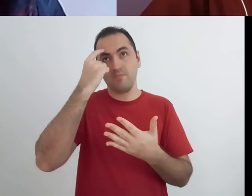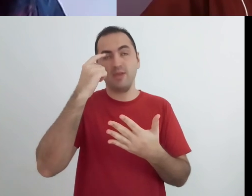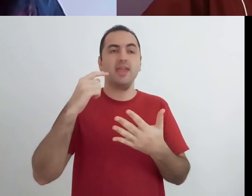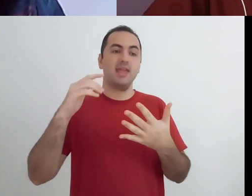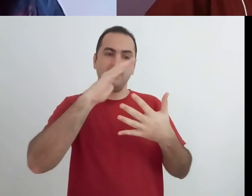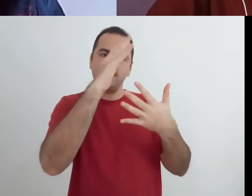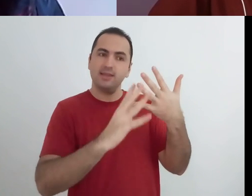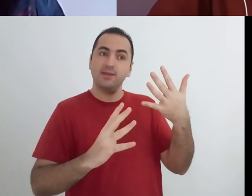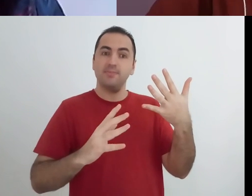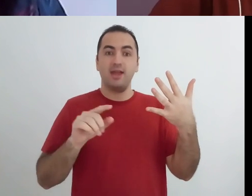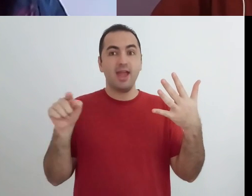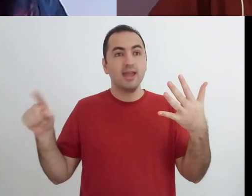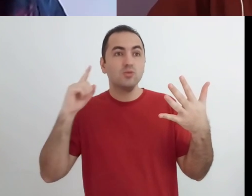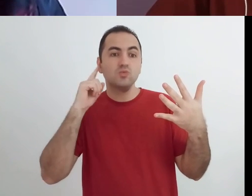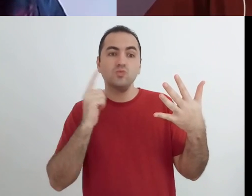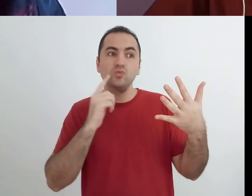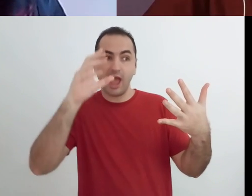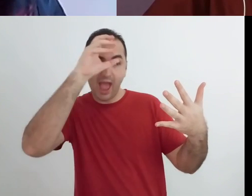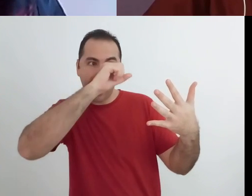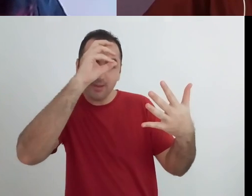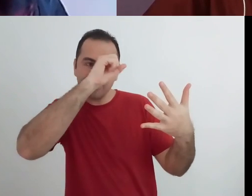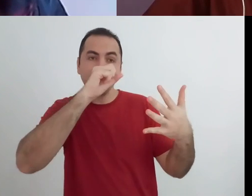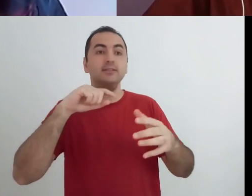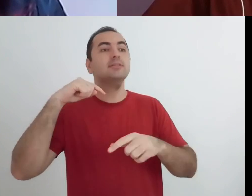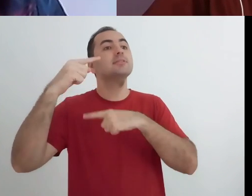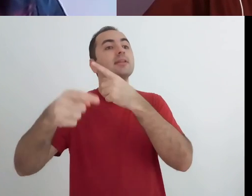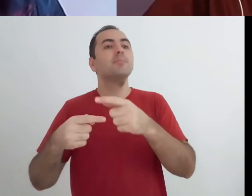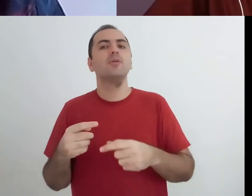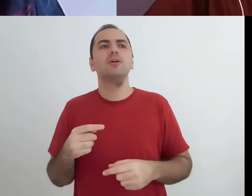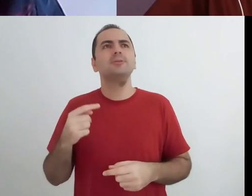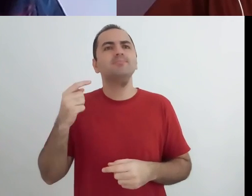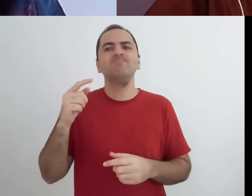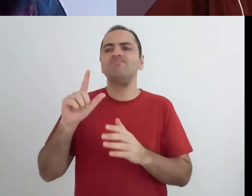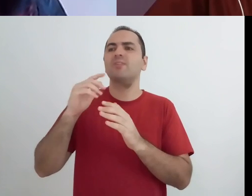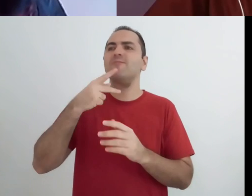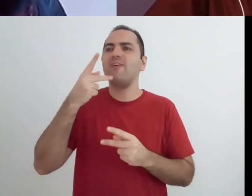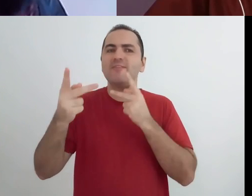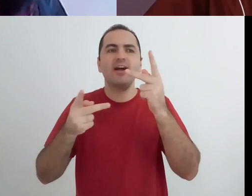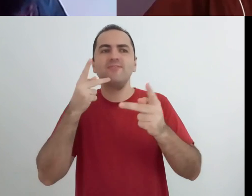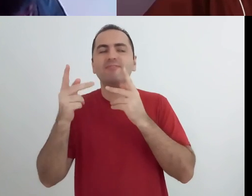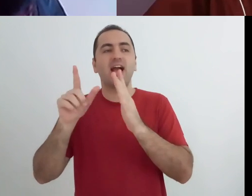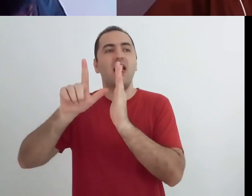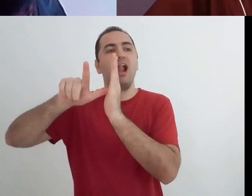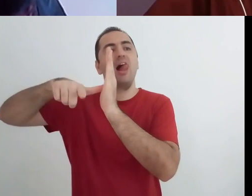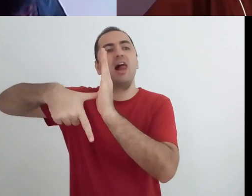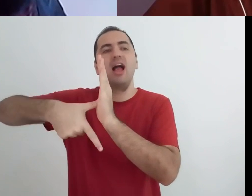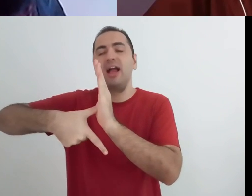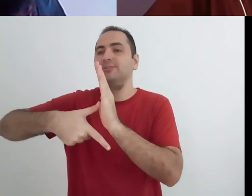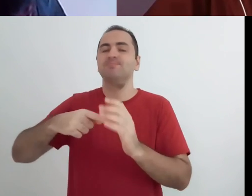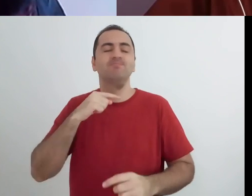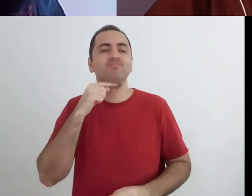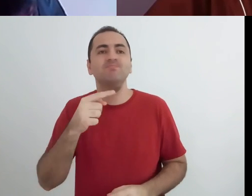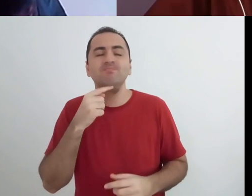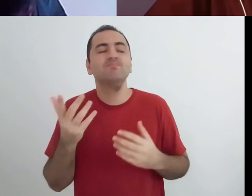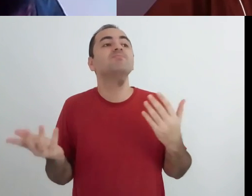atraso na fala. Então, isso é uma coisa que não condiz também. E sobre a língua de sinais,